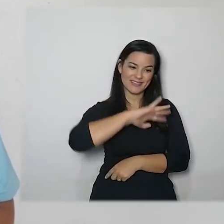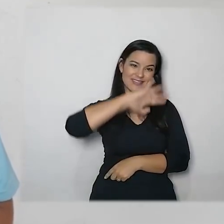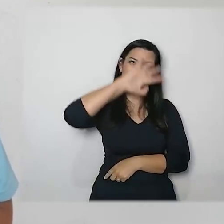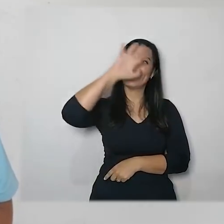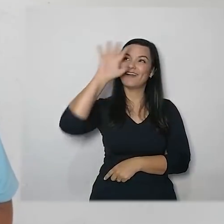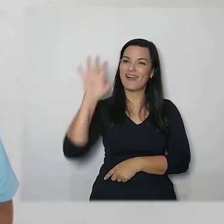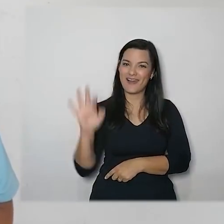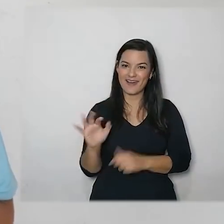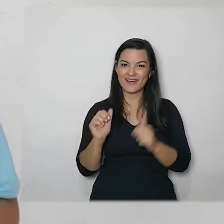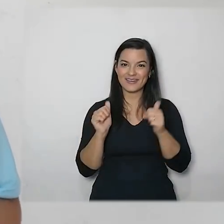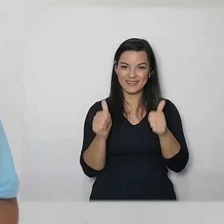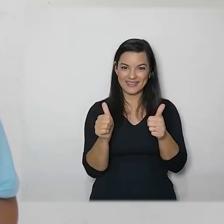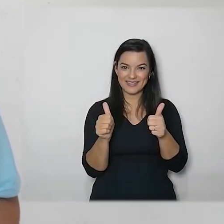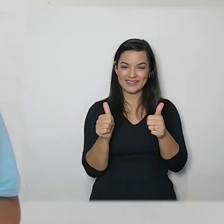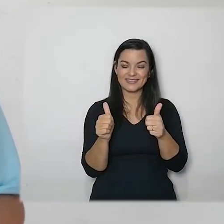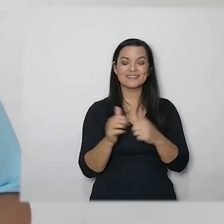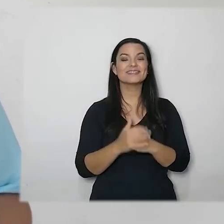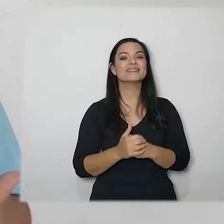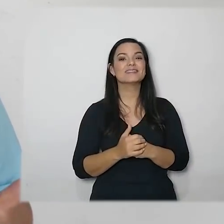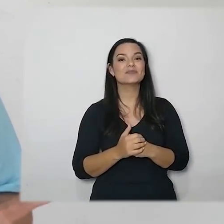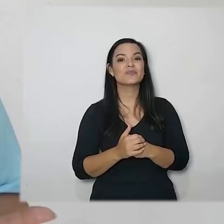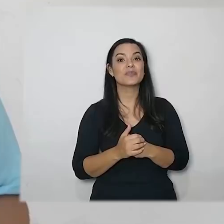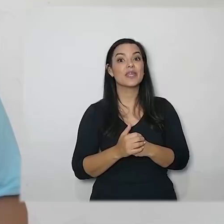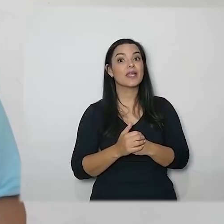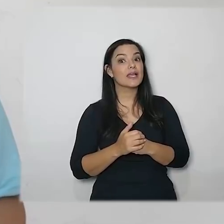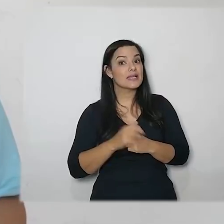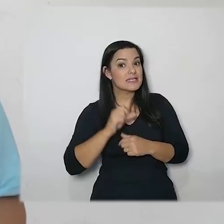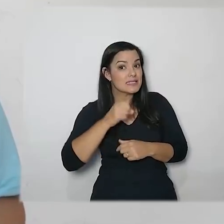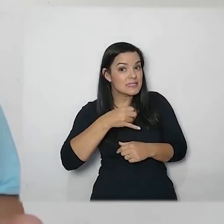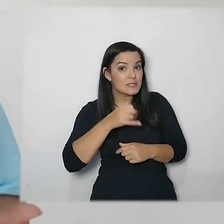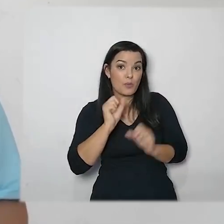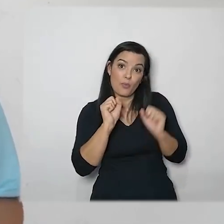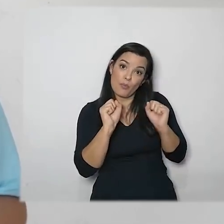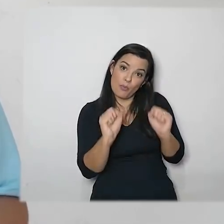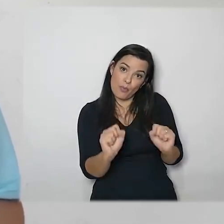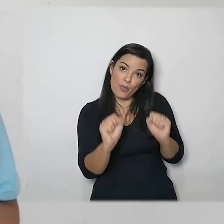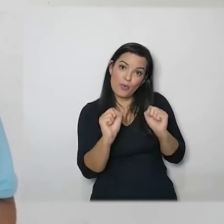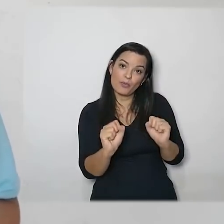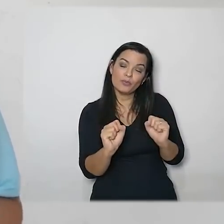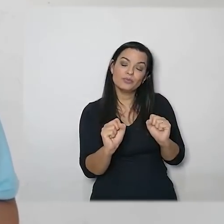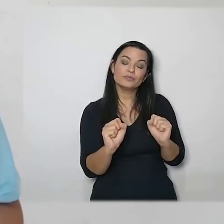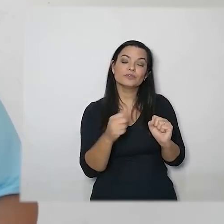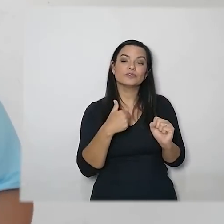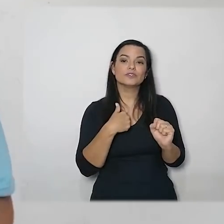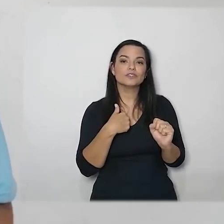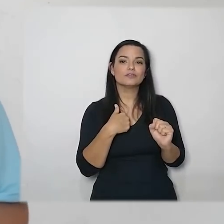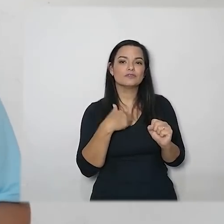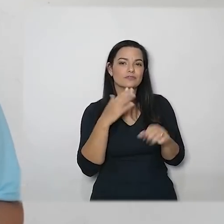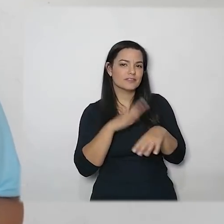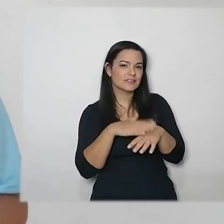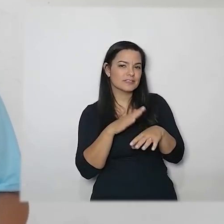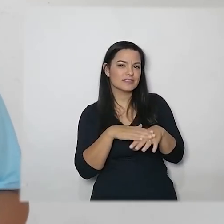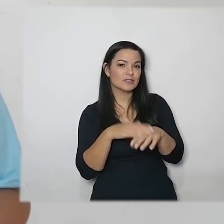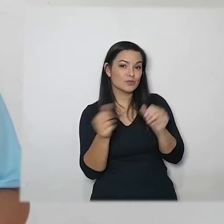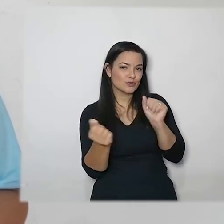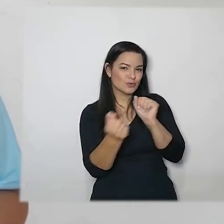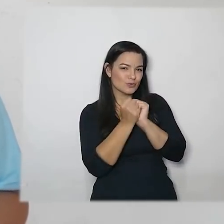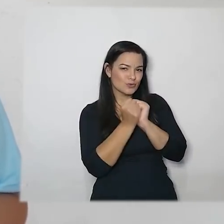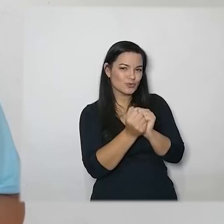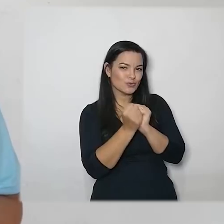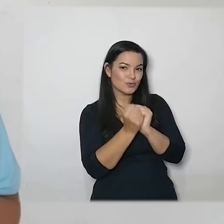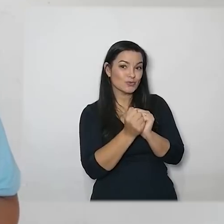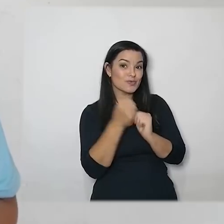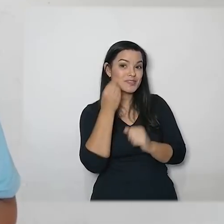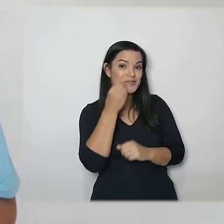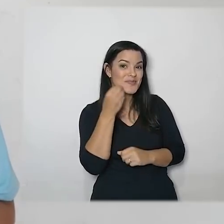arco-íris, tá bom? E aí, quem puder, tá? A Pro vai fazer uma experimentação aqui